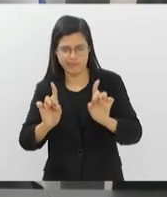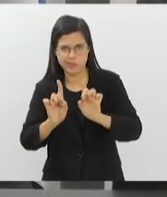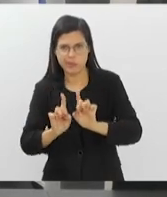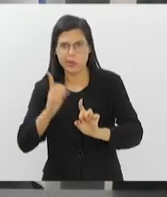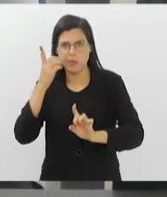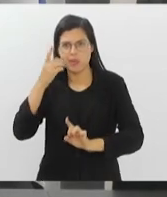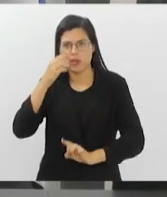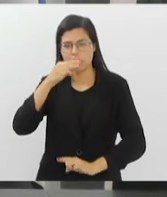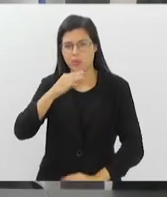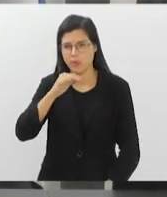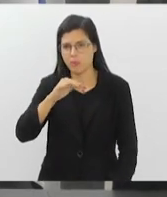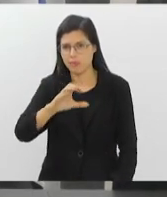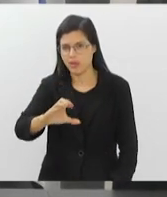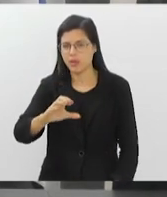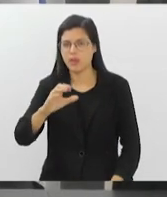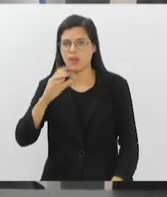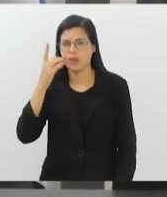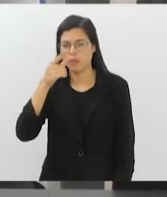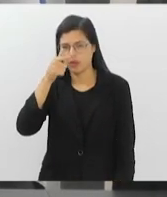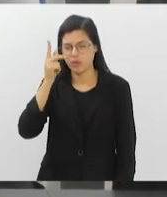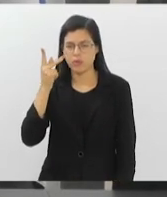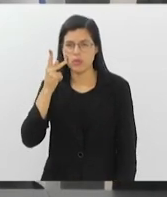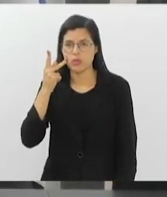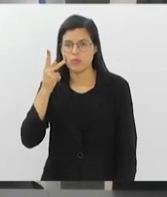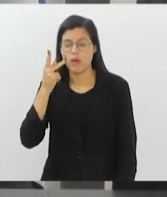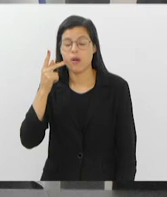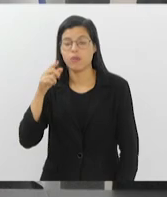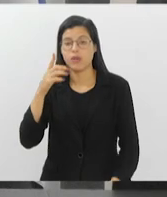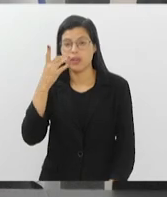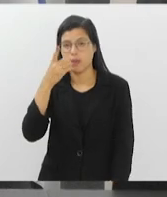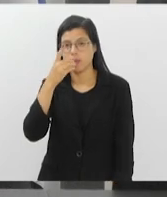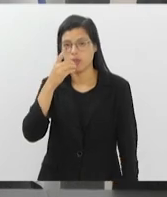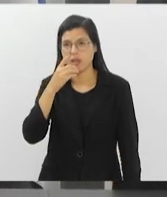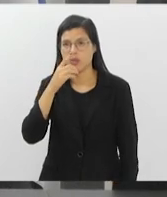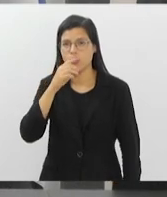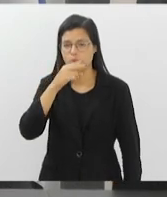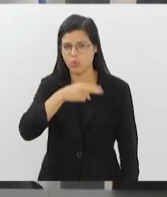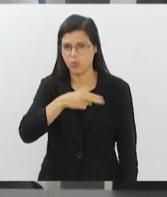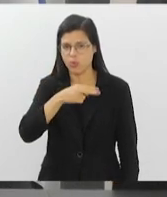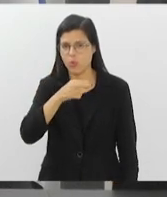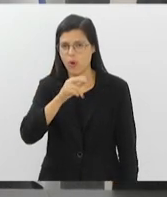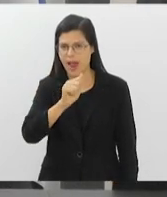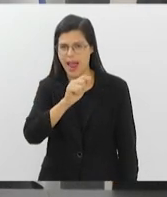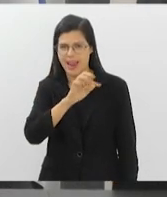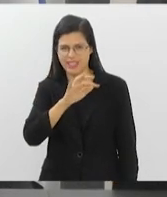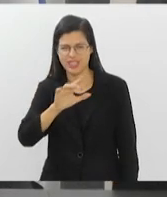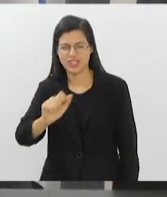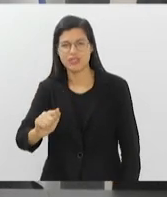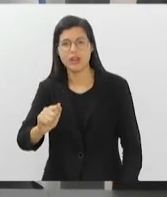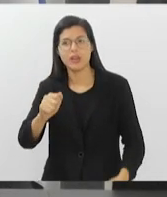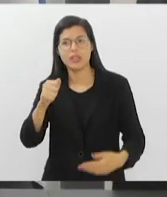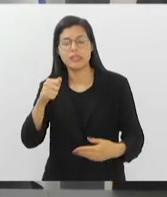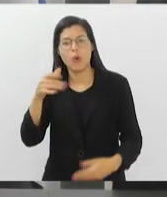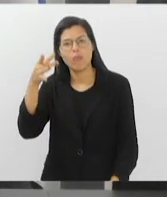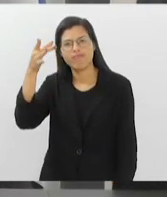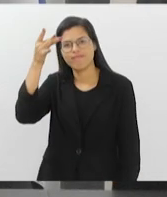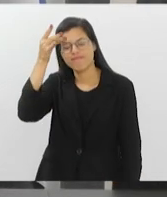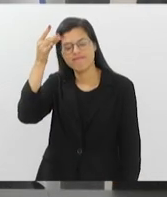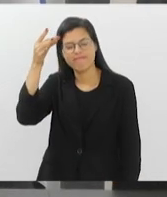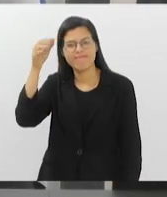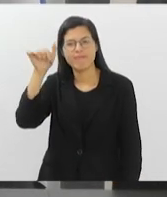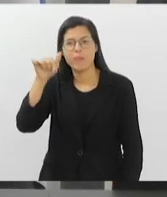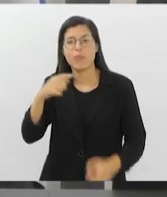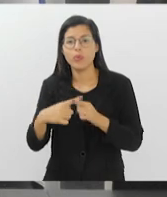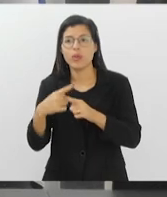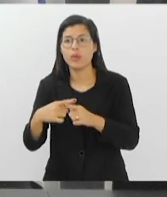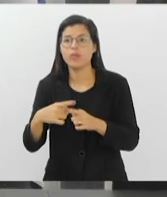Nunes. E foi uma fotografia que tirei, de fato, para guardar para a história, porque, de fato, me causa motivo de muito